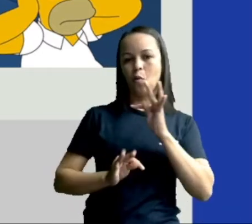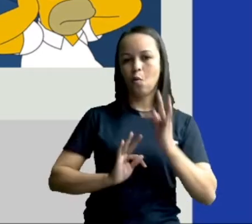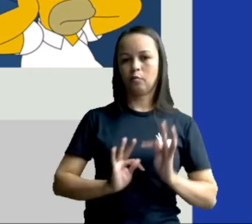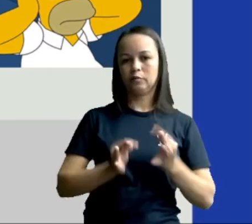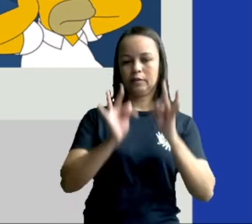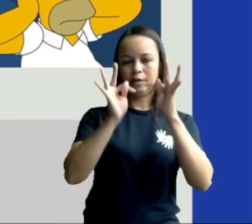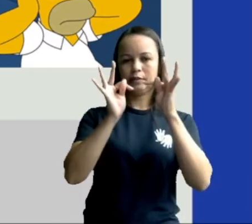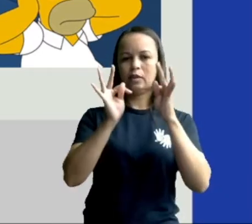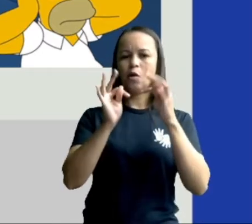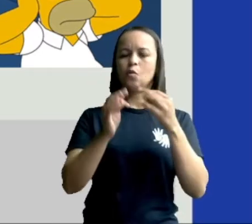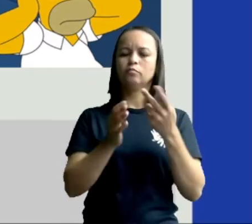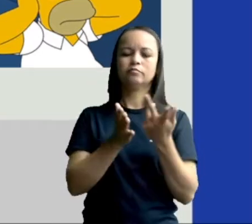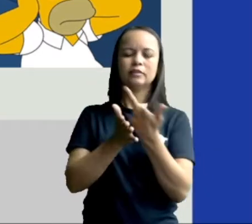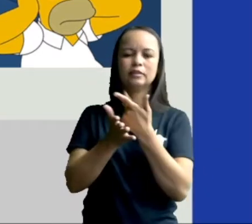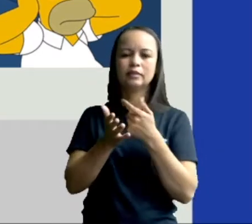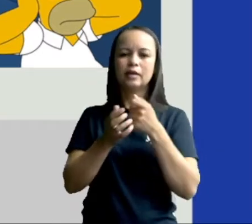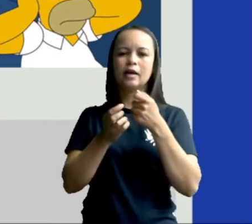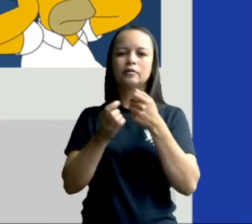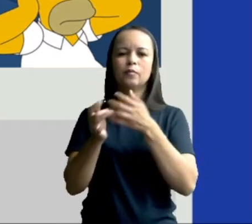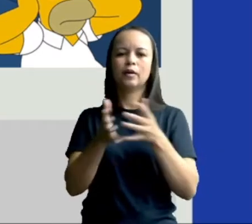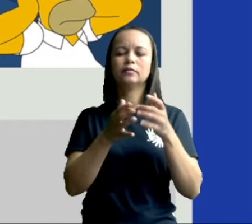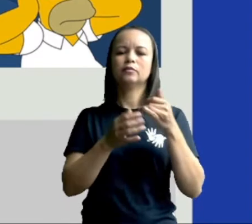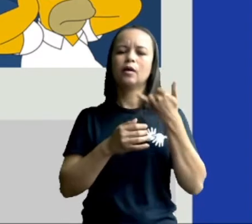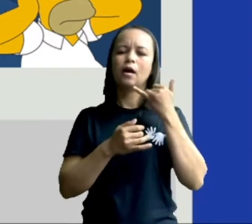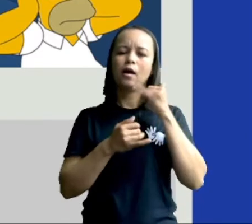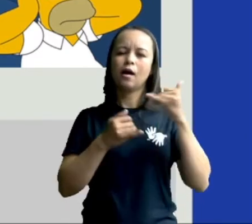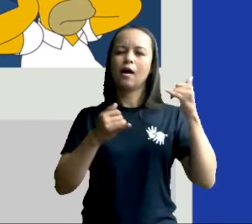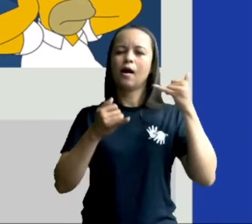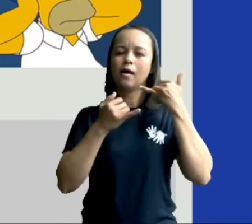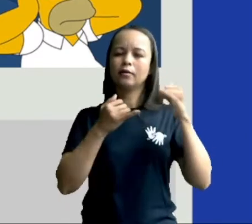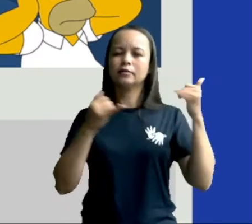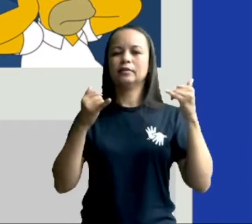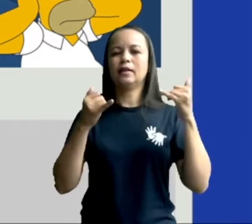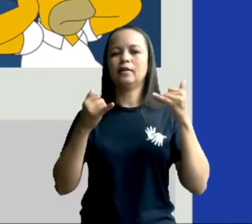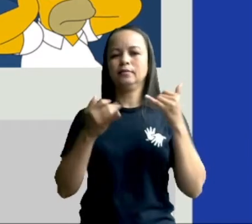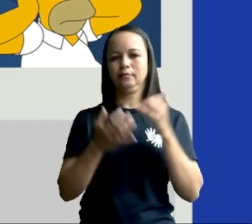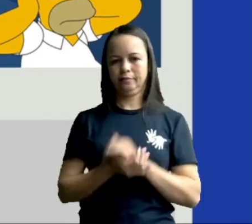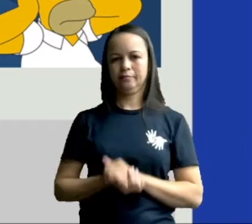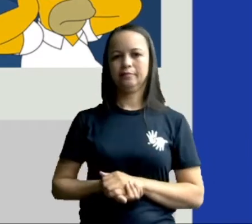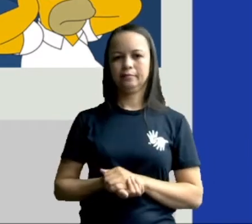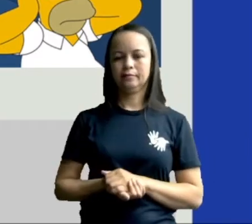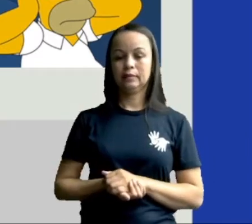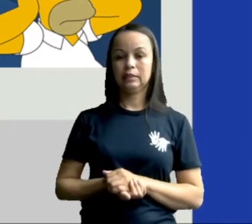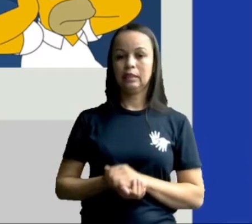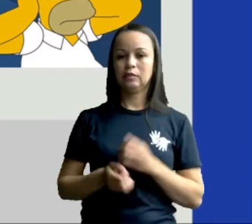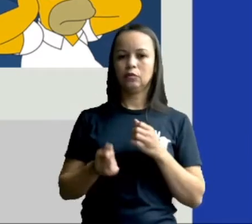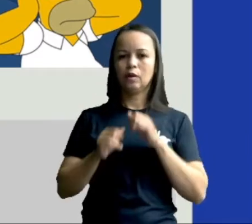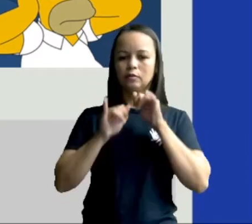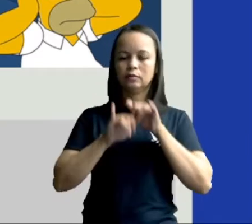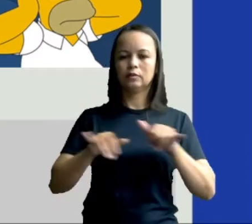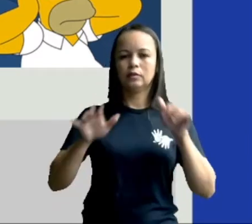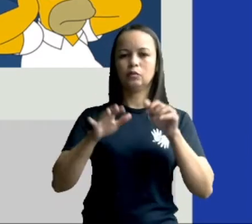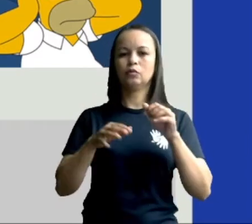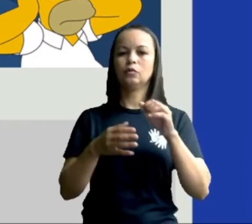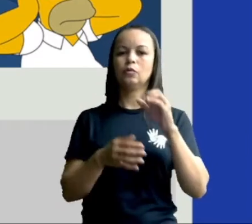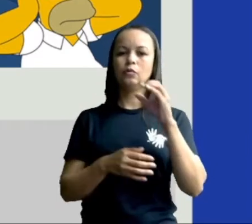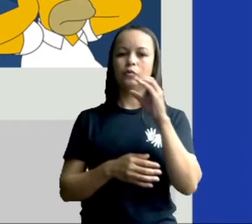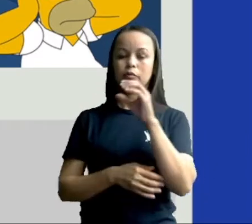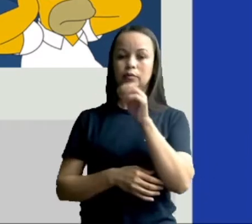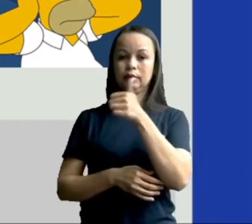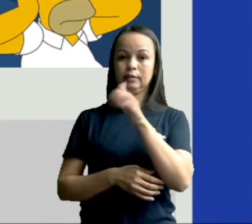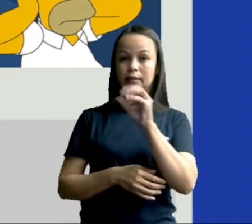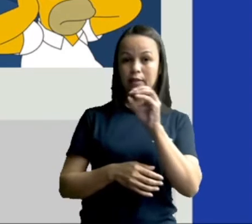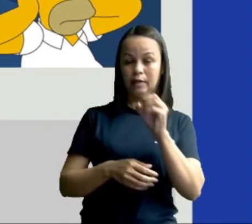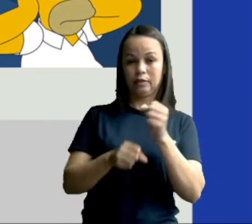né? Desenhado para transmitir sons por meio de sinais elétricos. Durante a exposição do centenário da independência dos